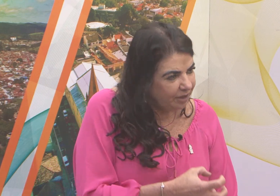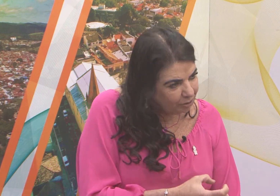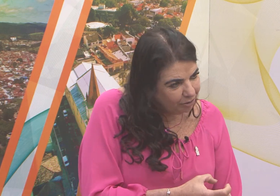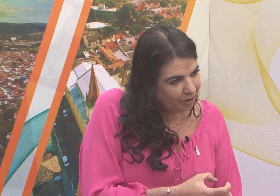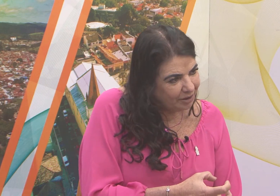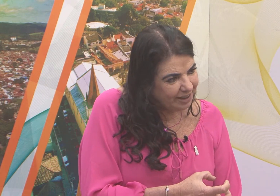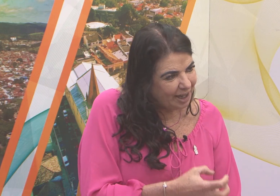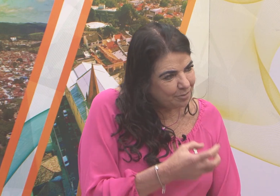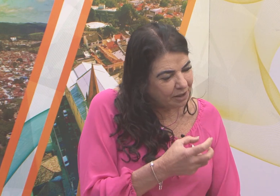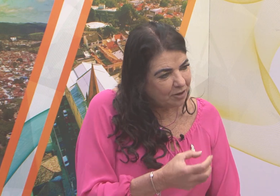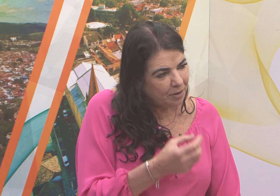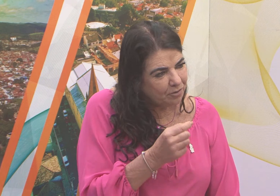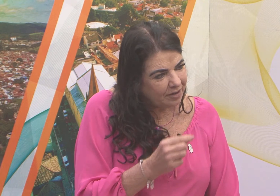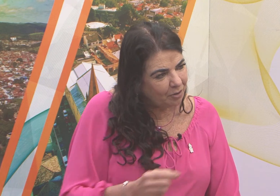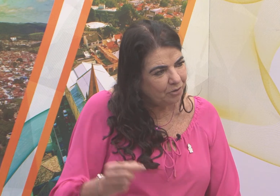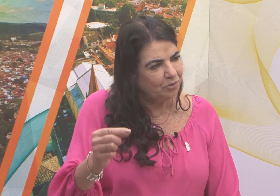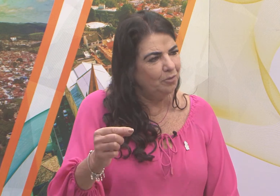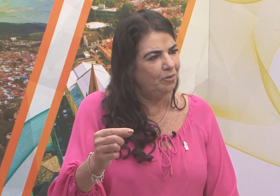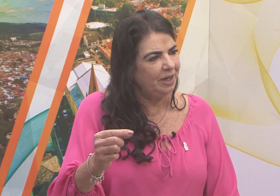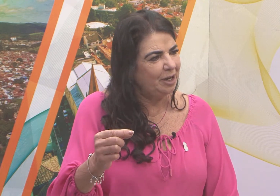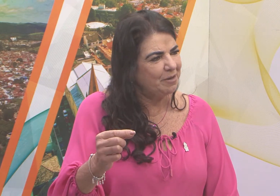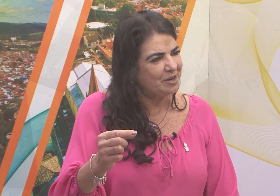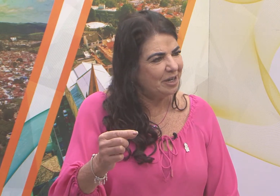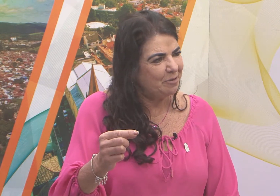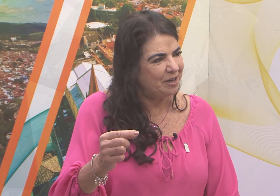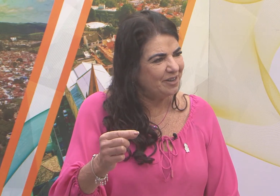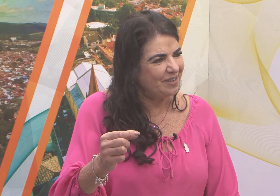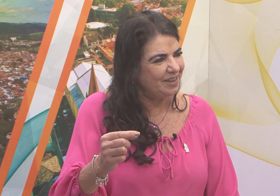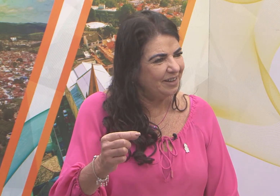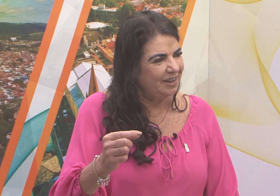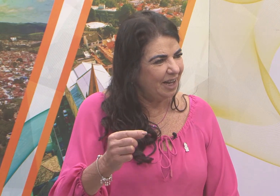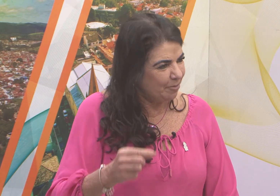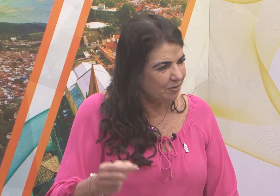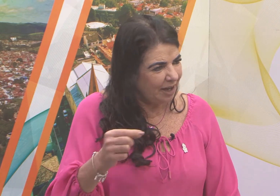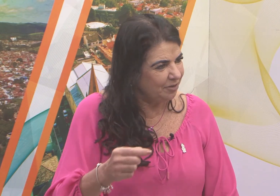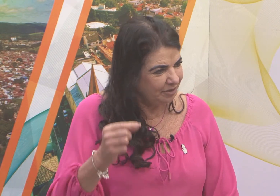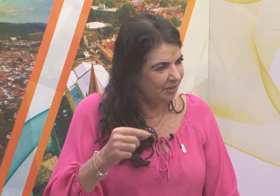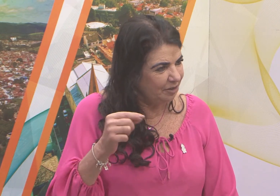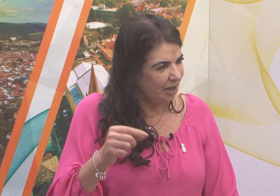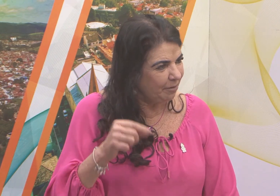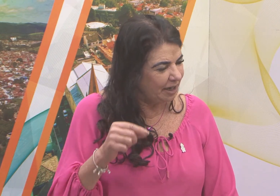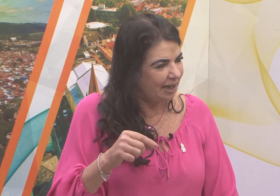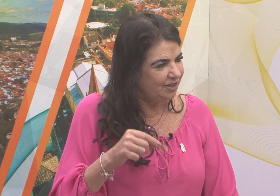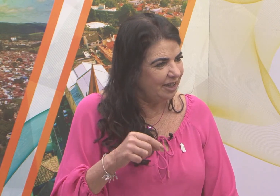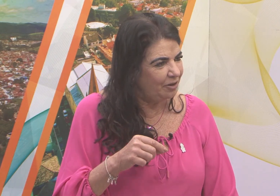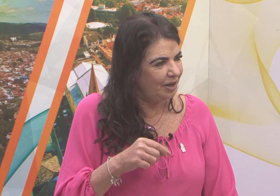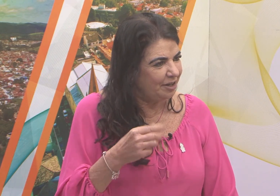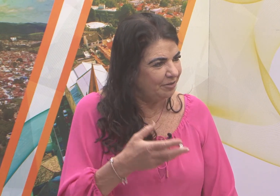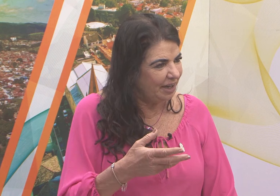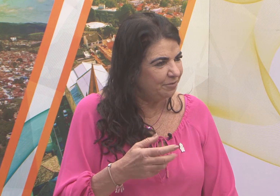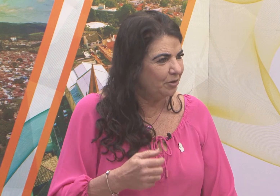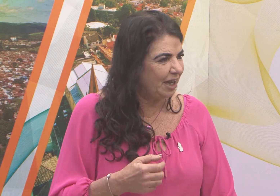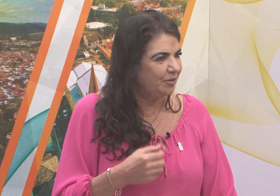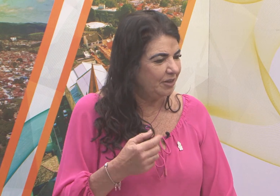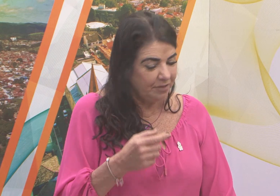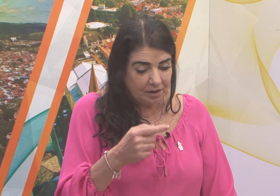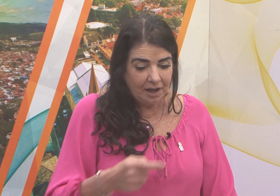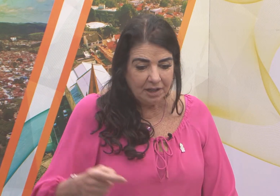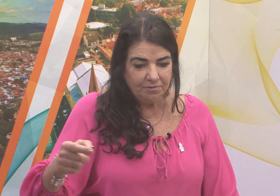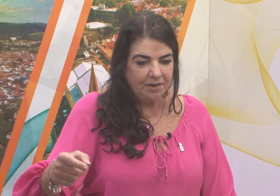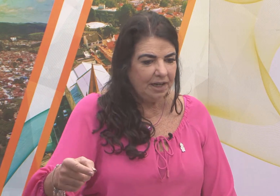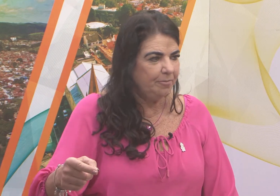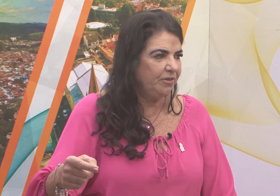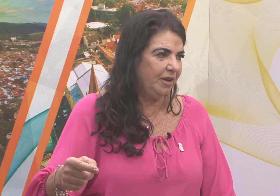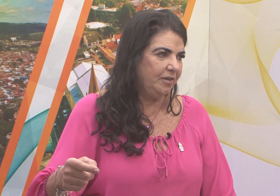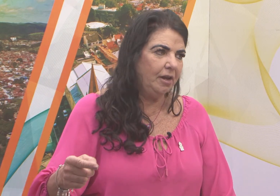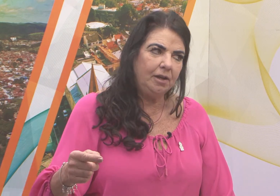criar vínculo com a unidade, porque as pessoas acostumam ir na emergência. É mais fácil, você não tem que marcar dia, hora, não tem que faltar no serviço,